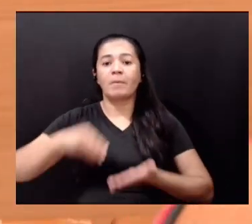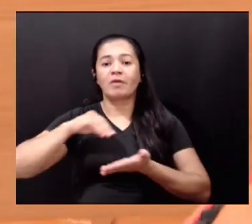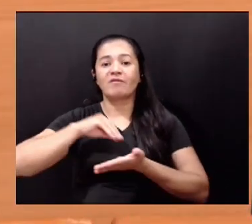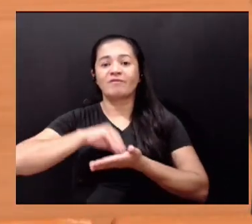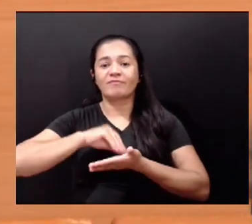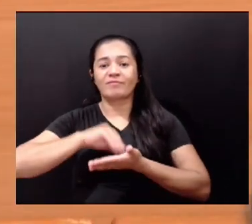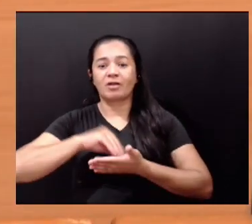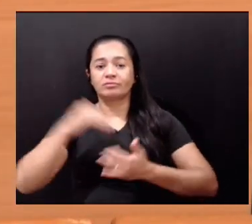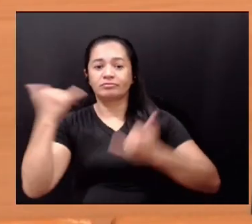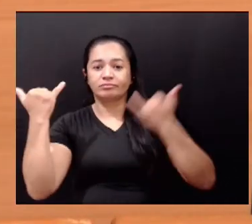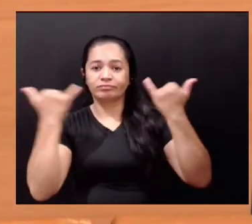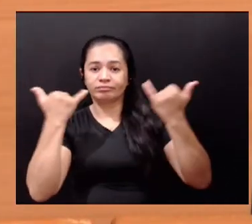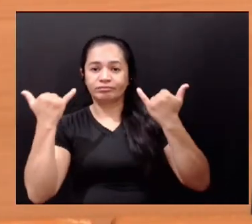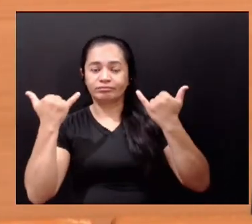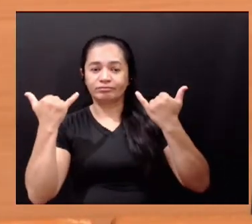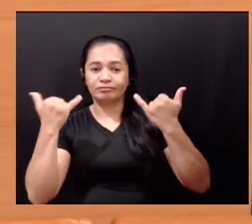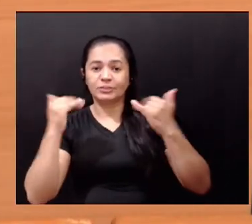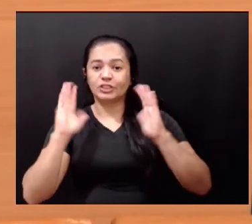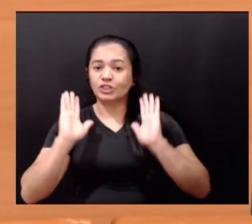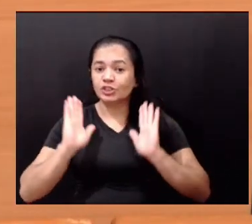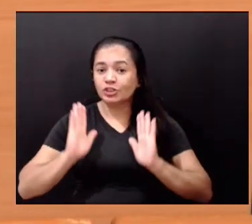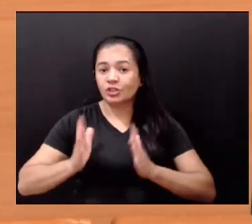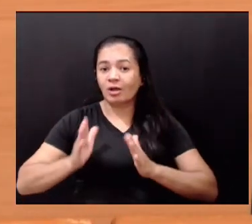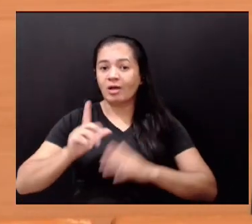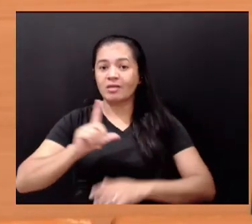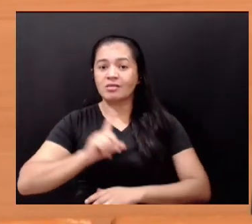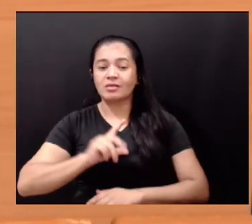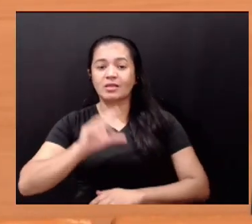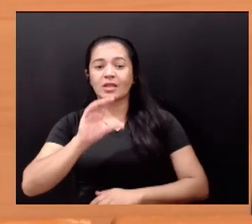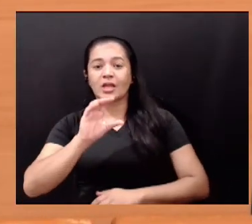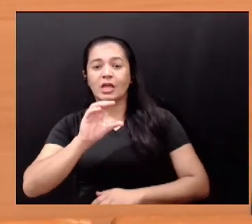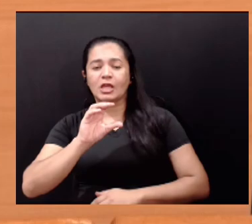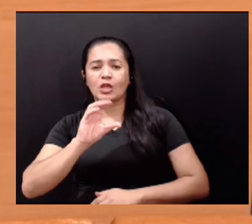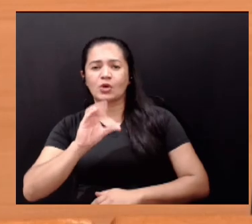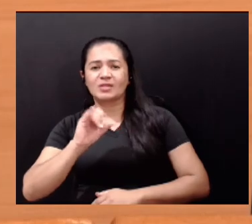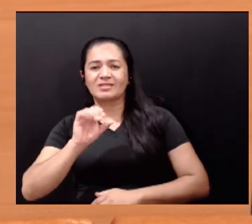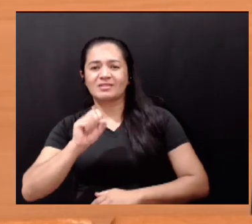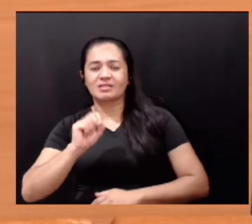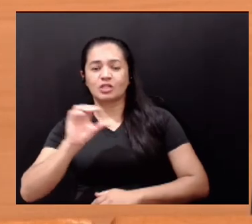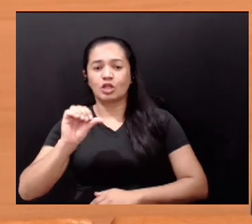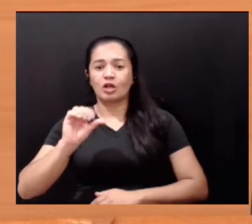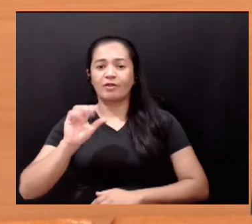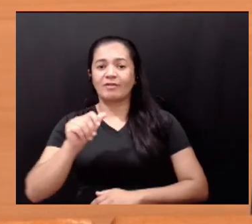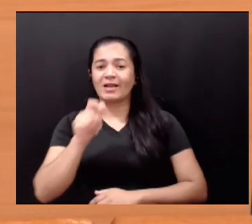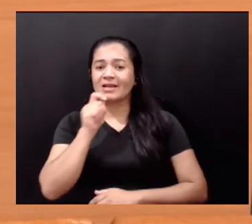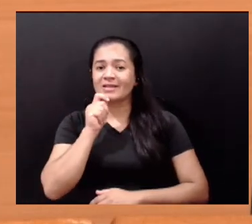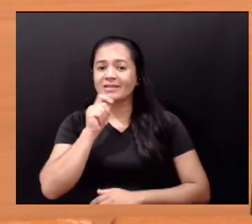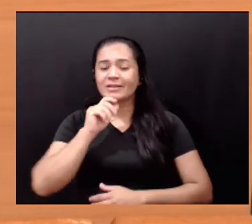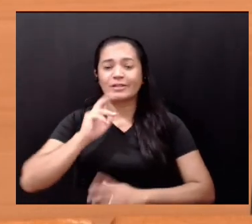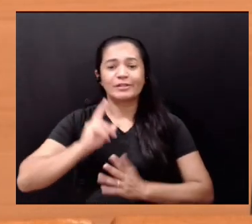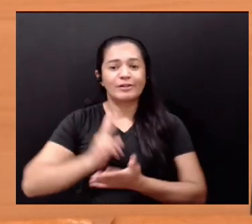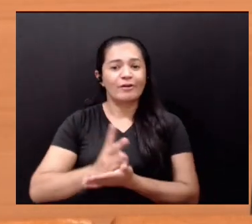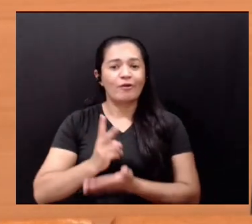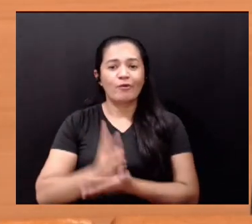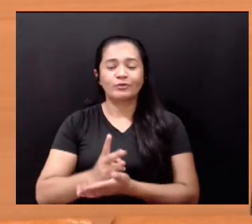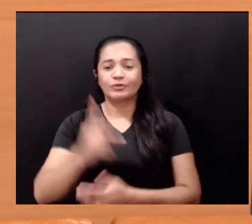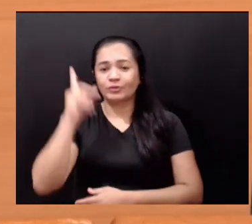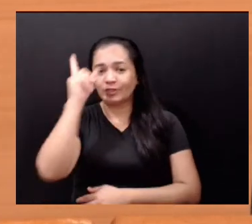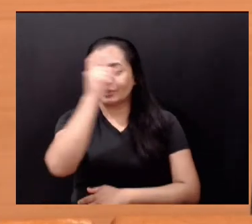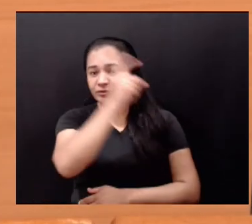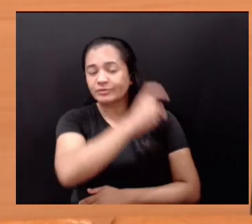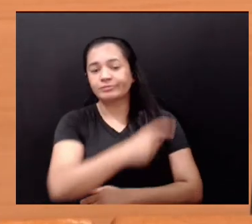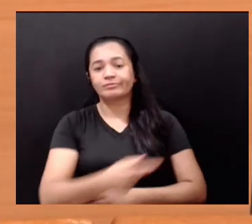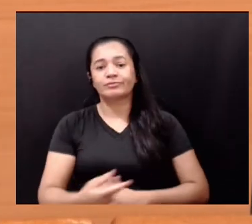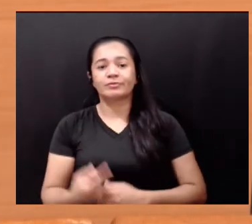SIS9 instituído aqui há bastante tempo, a gente ainda tem dificuldade pela subnotificação. Então, muitas vezes a gente